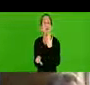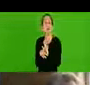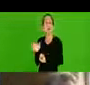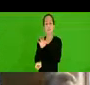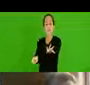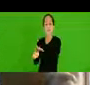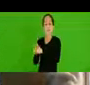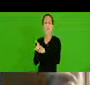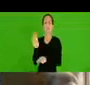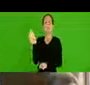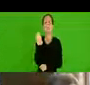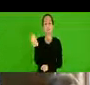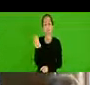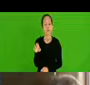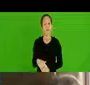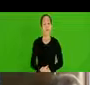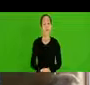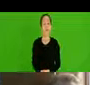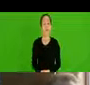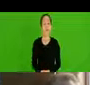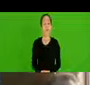Ou seja, das ciências naturais.